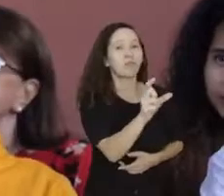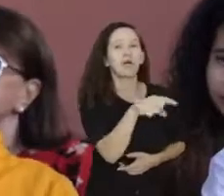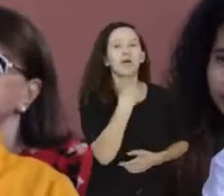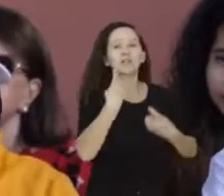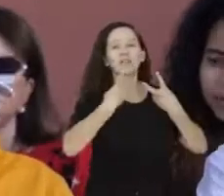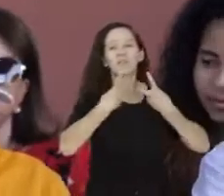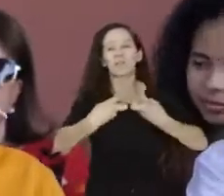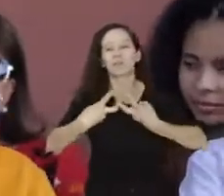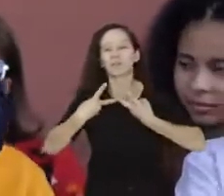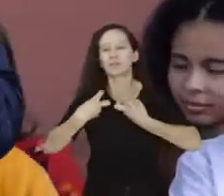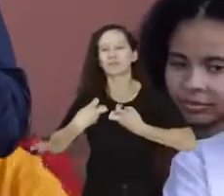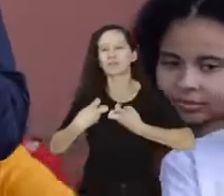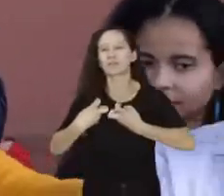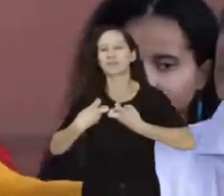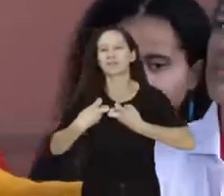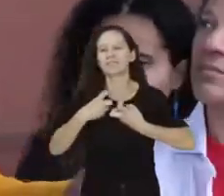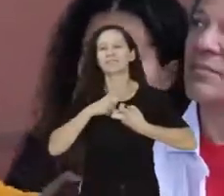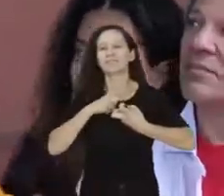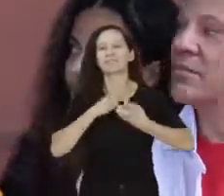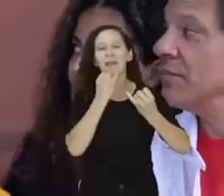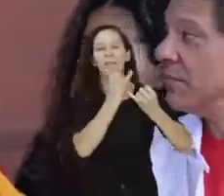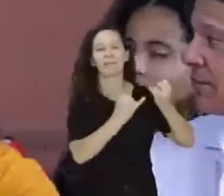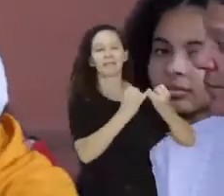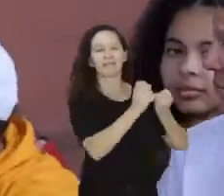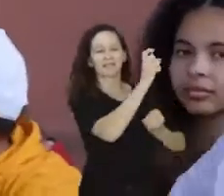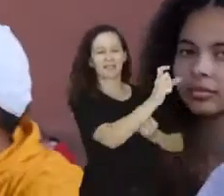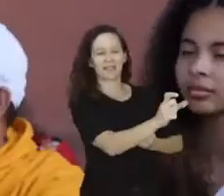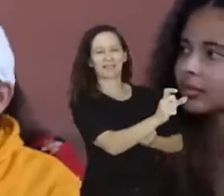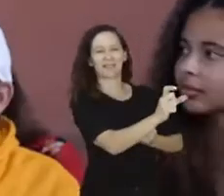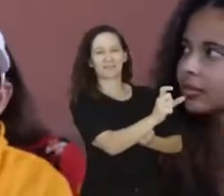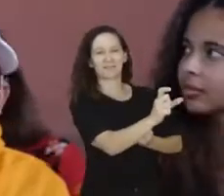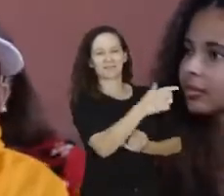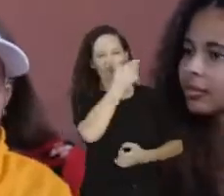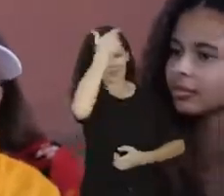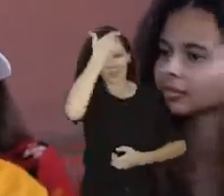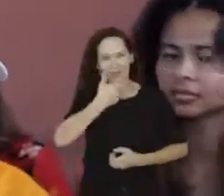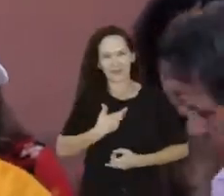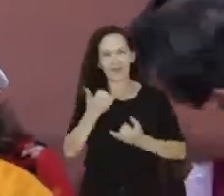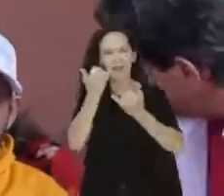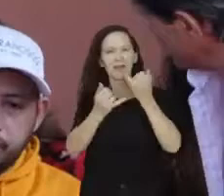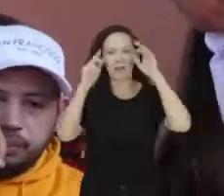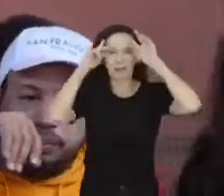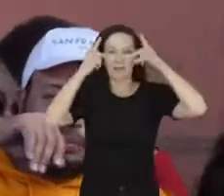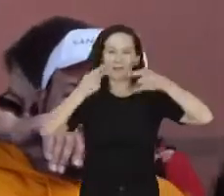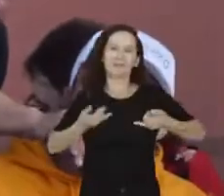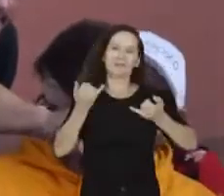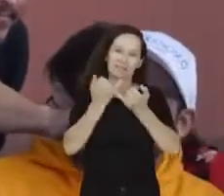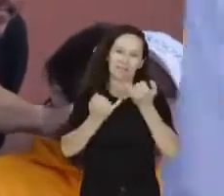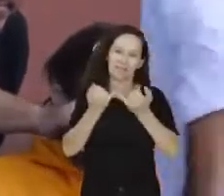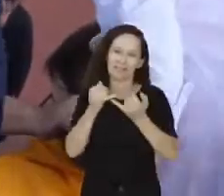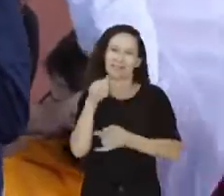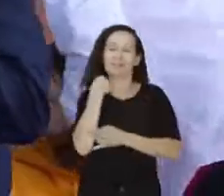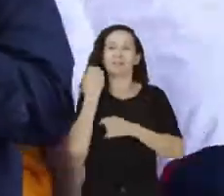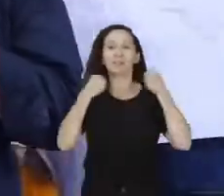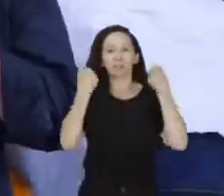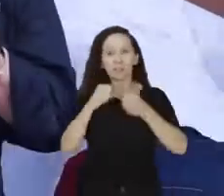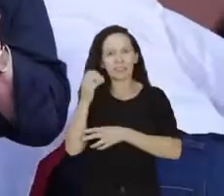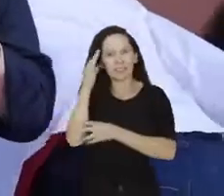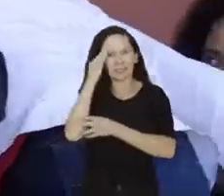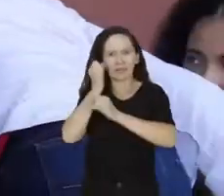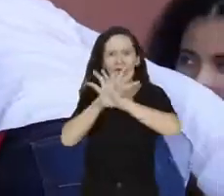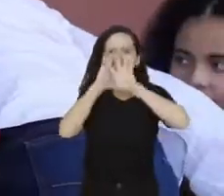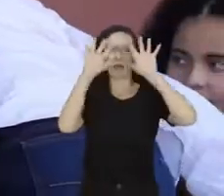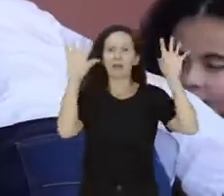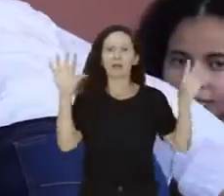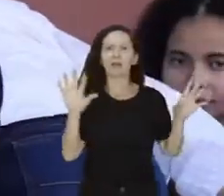há muita semelhança entre nós e todo mundo. E a gente precisa ter noção de que se a